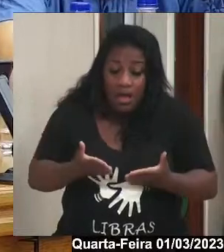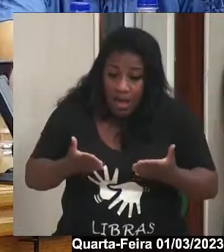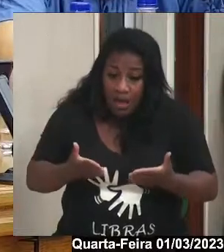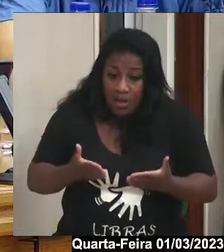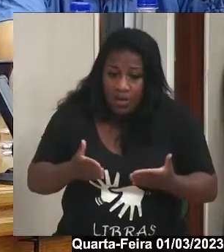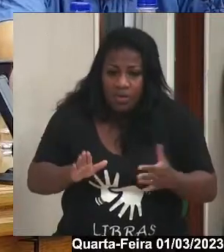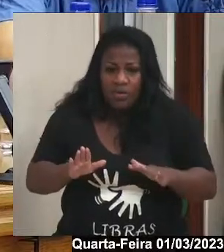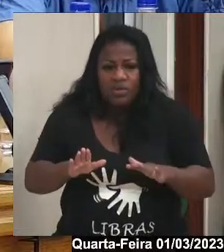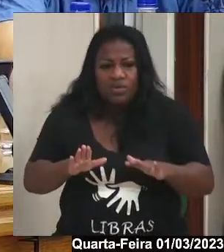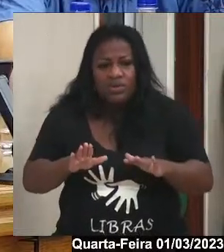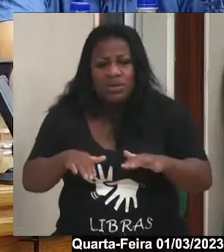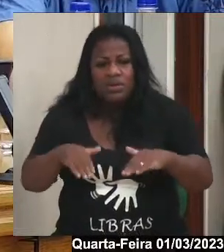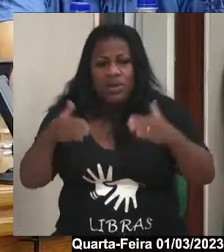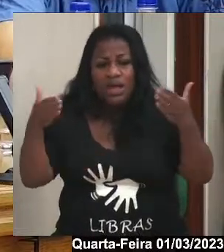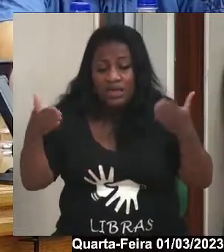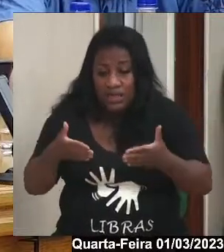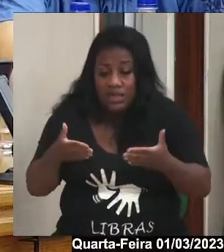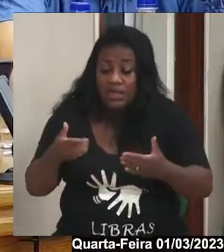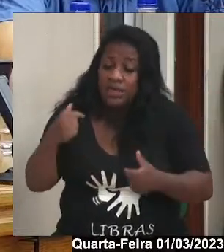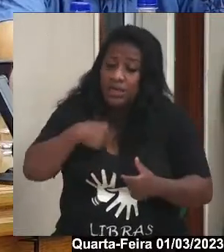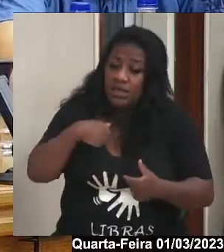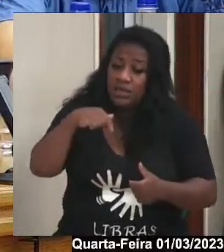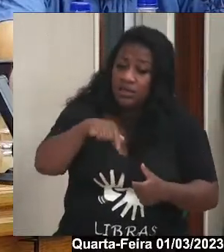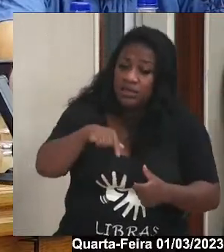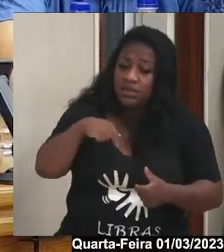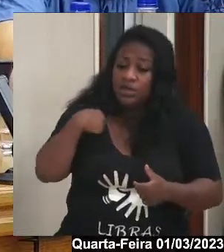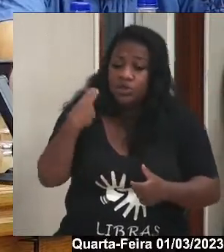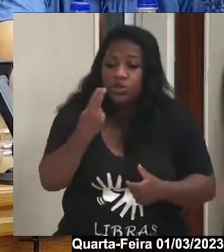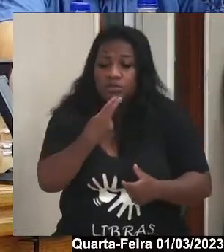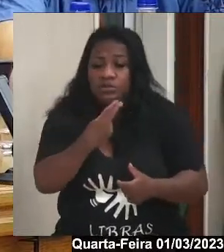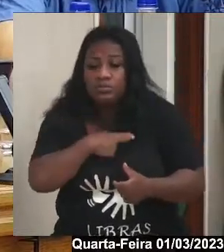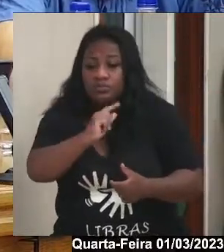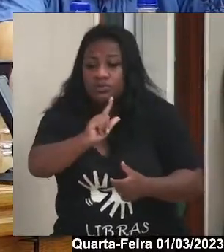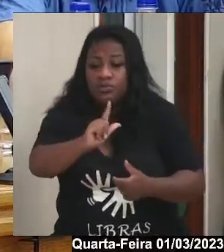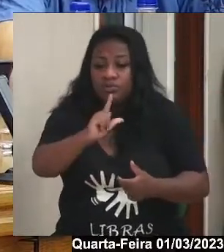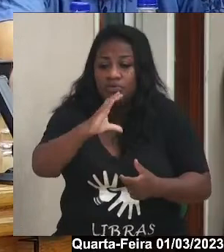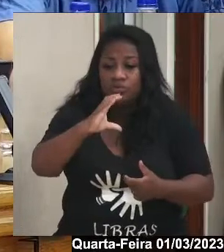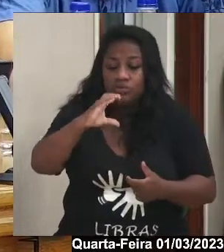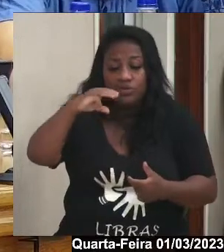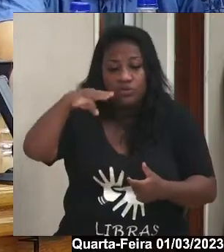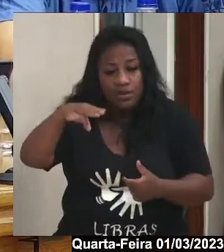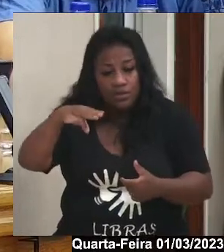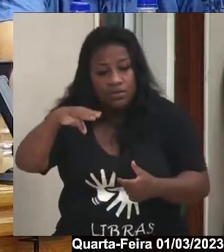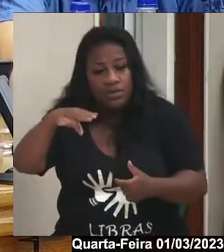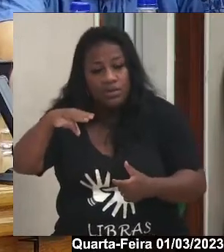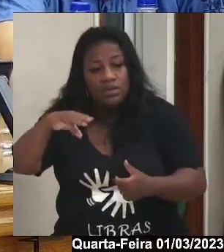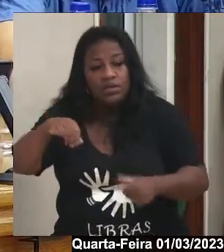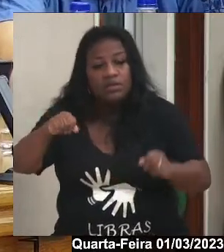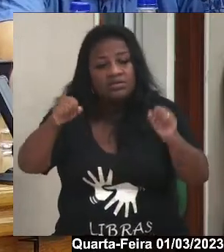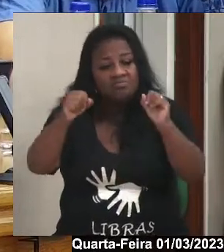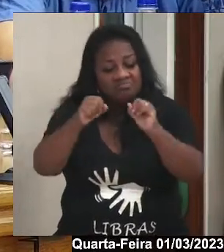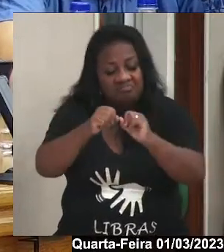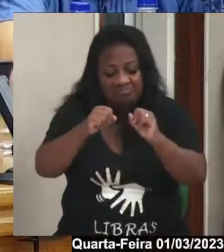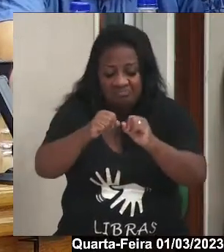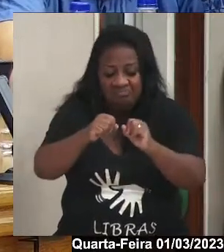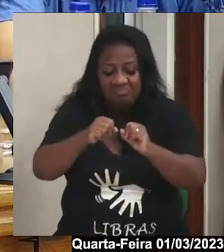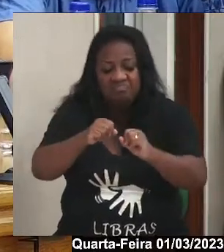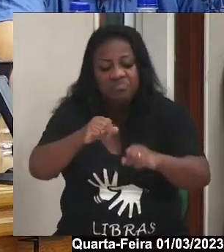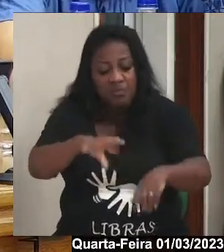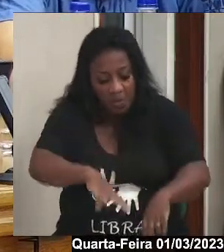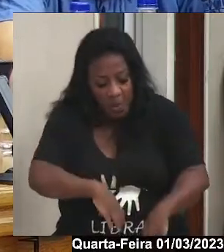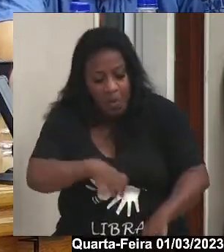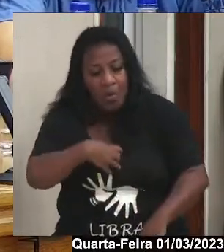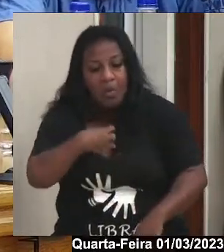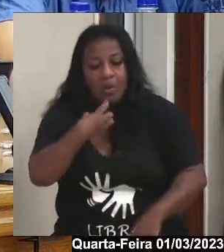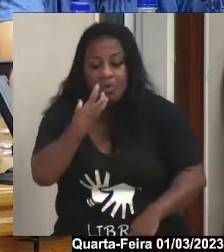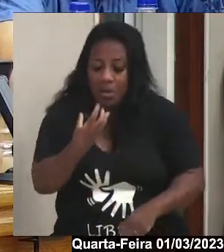é uma outra questão, mas aqui nós estamos falando de um GCM que agiu de forma corajosa. Então, essa homenagem,